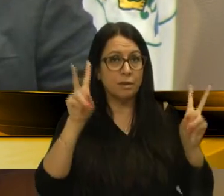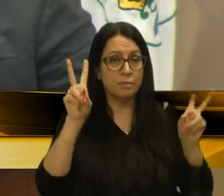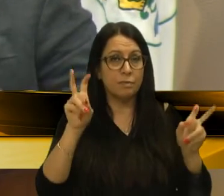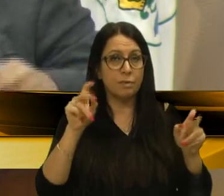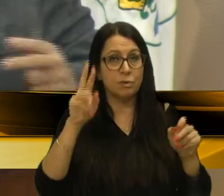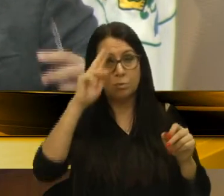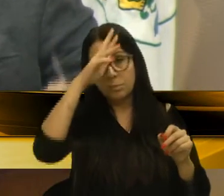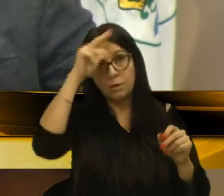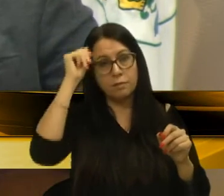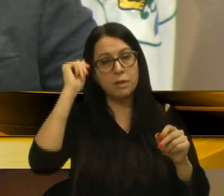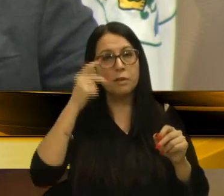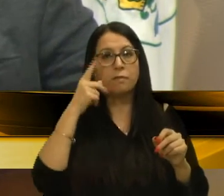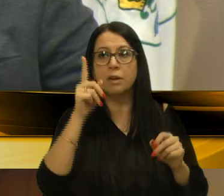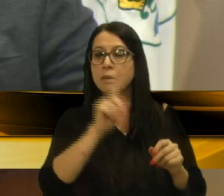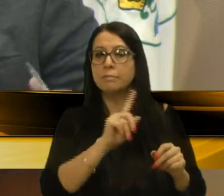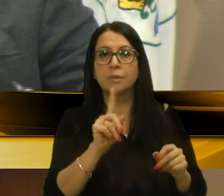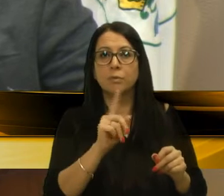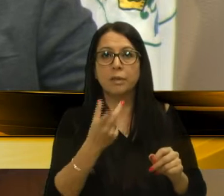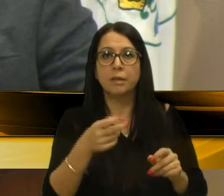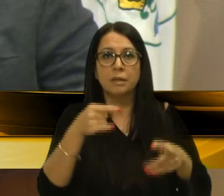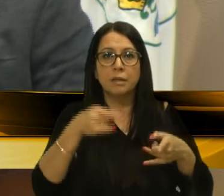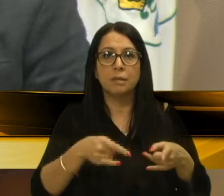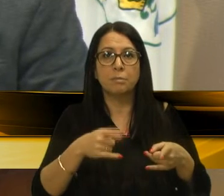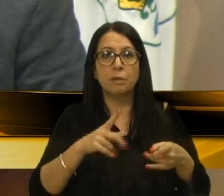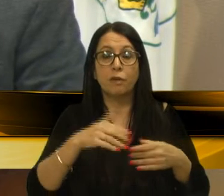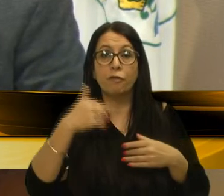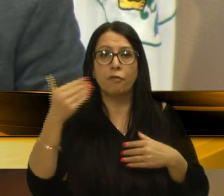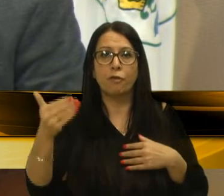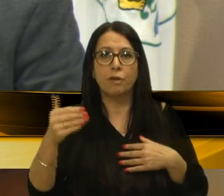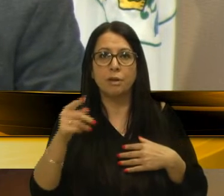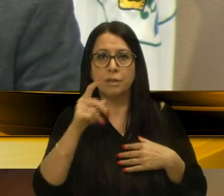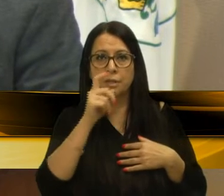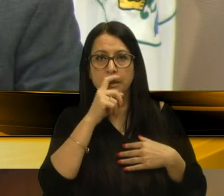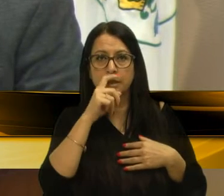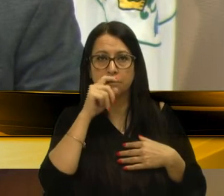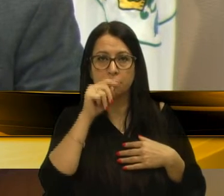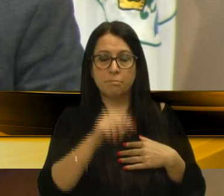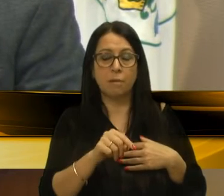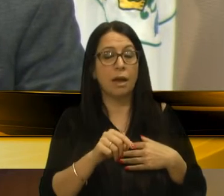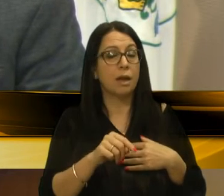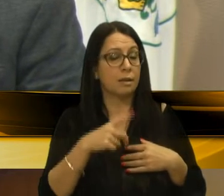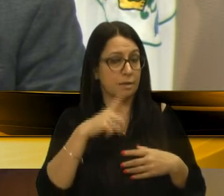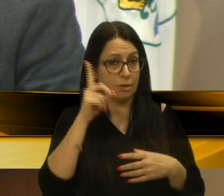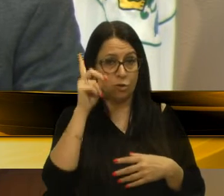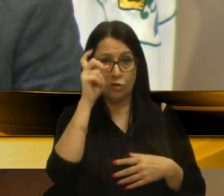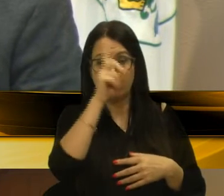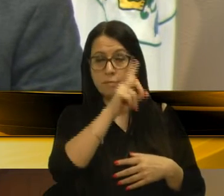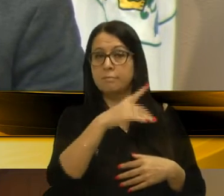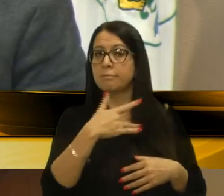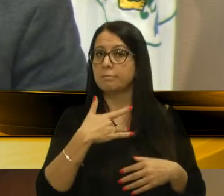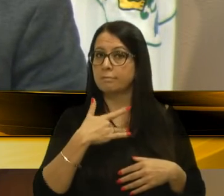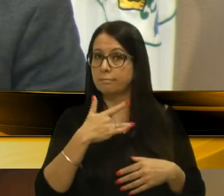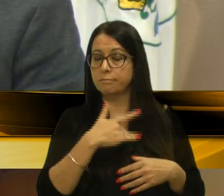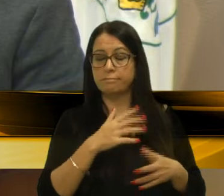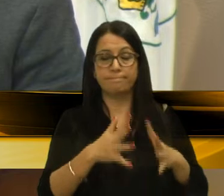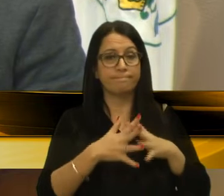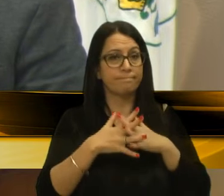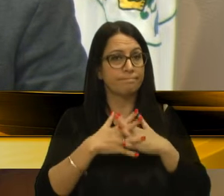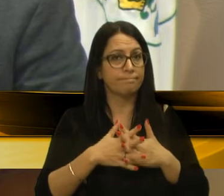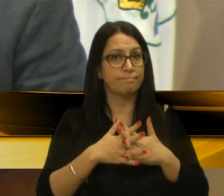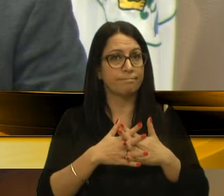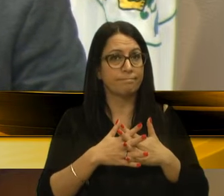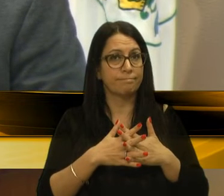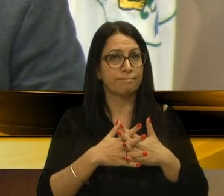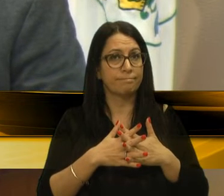prefeito nega os leitos para quem é de fora e esse pai está com uma situação difícil de saúde complicadíssimo de saúde